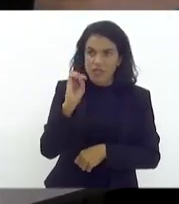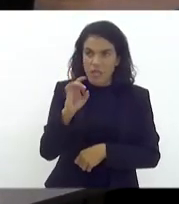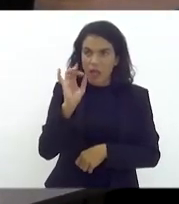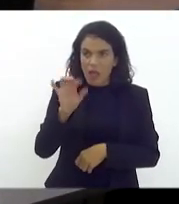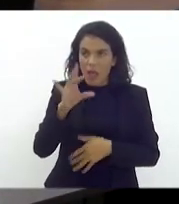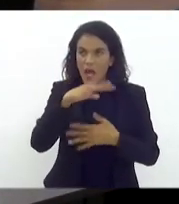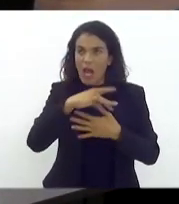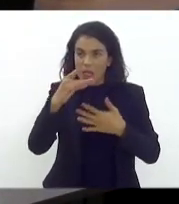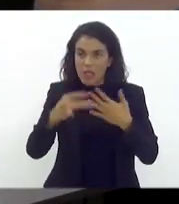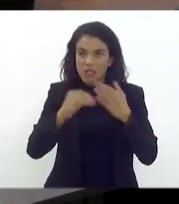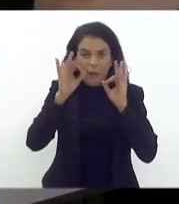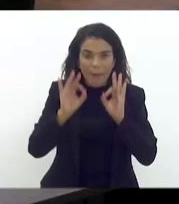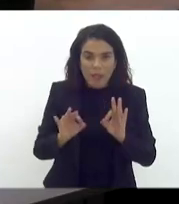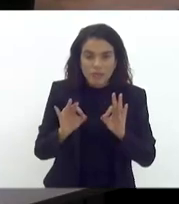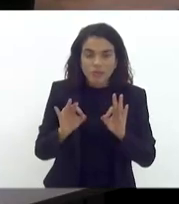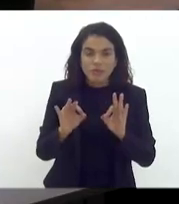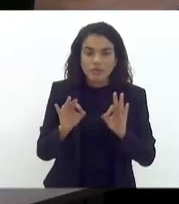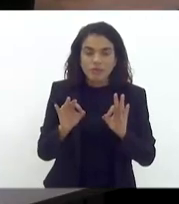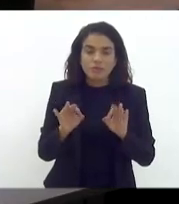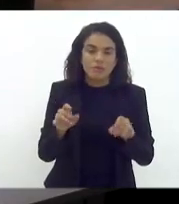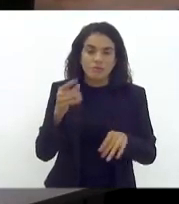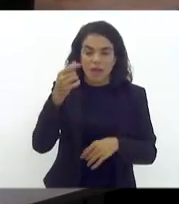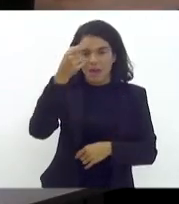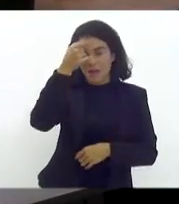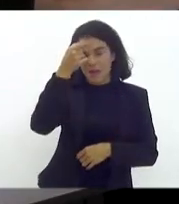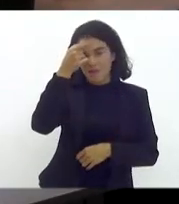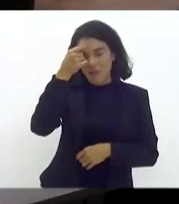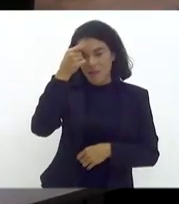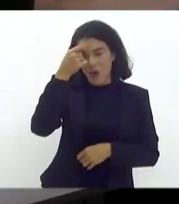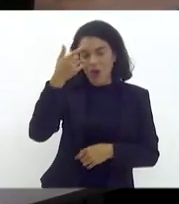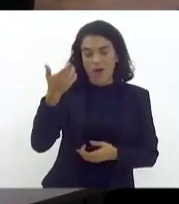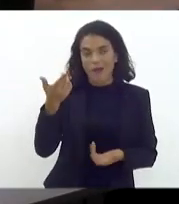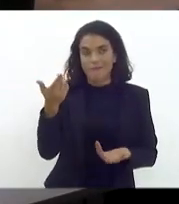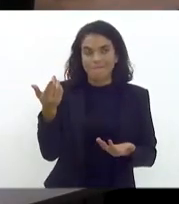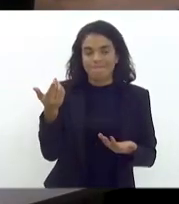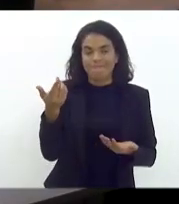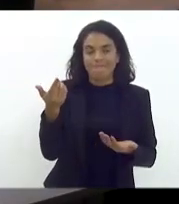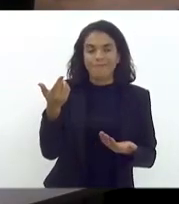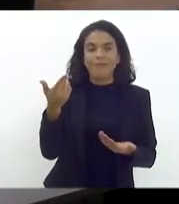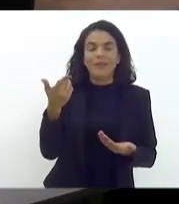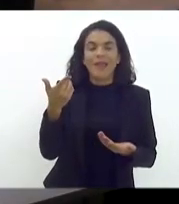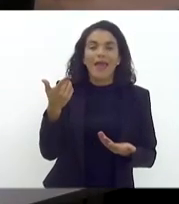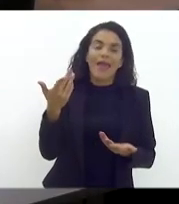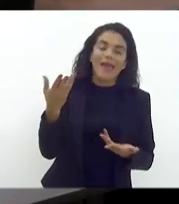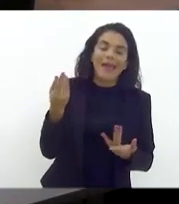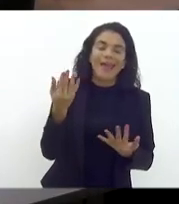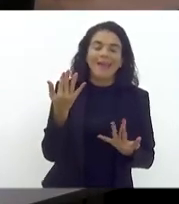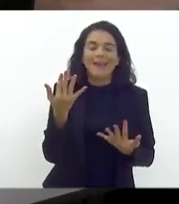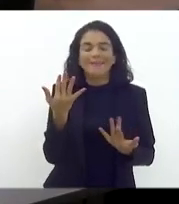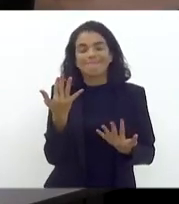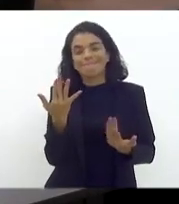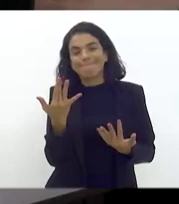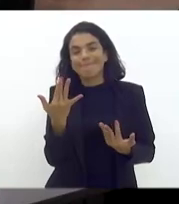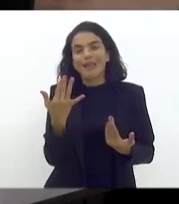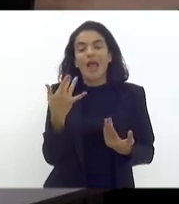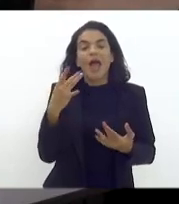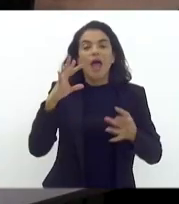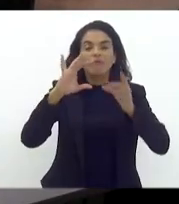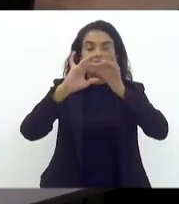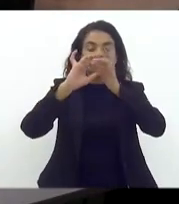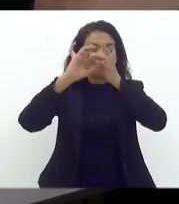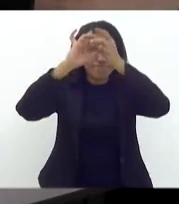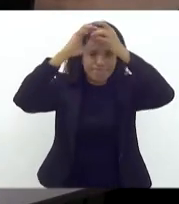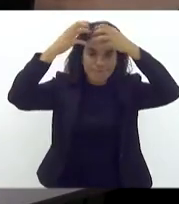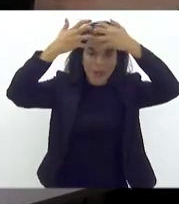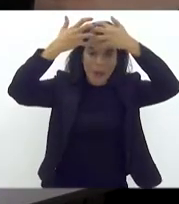seja instalado para que a memória dela fique não tem isso aí é desconectado